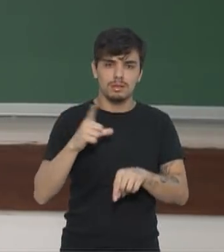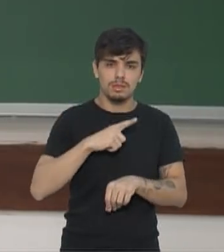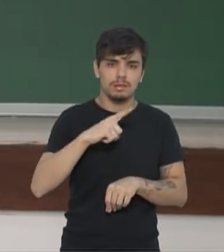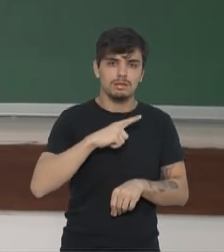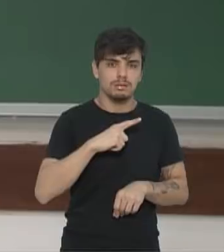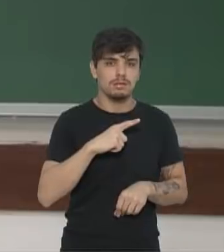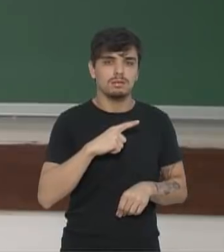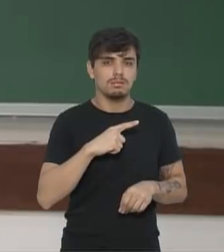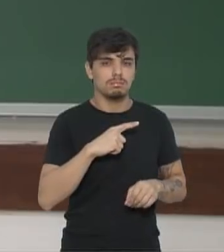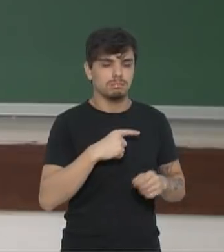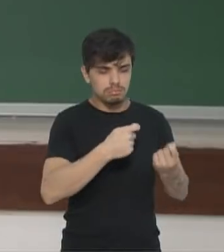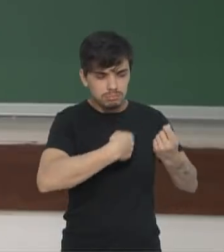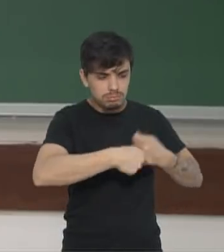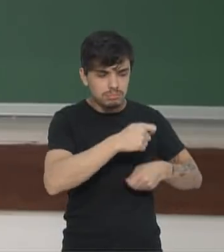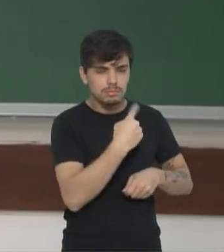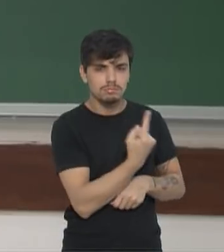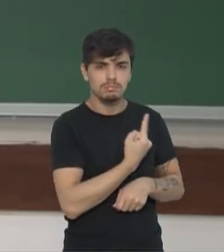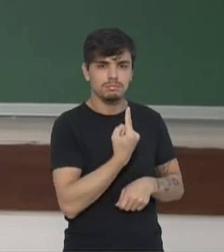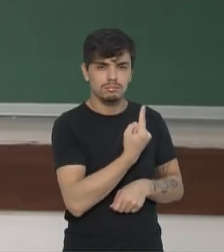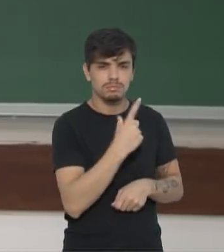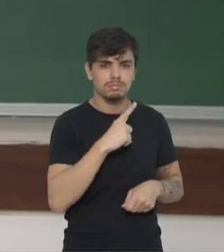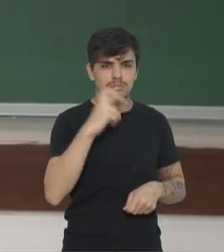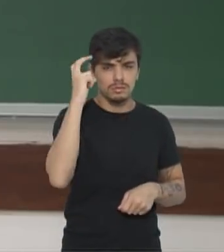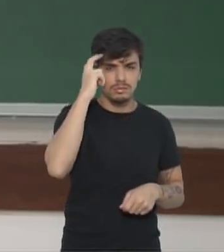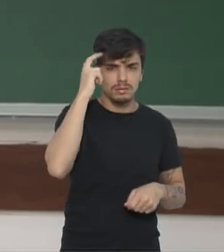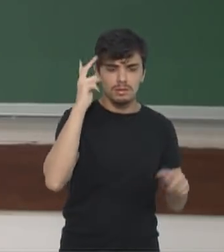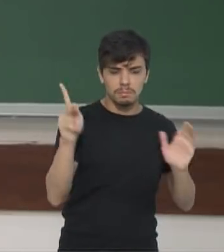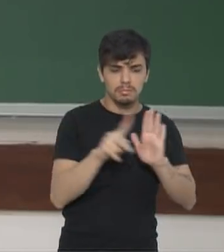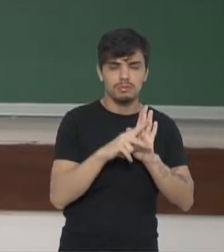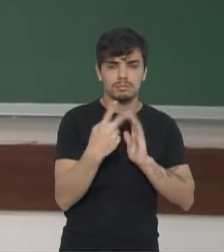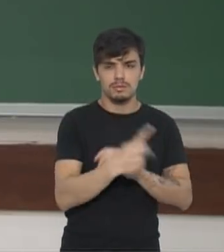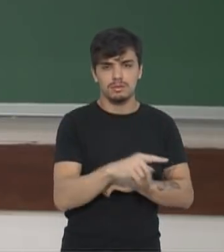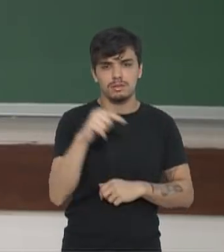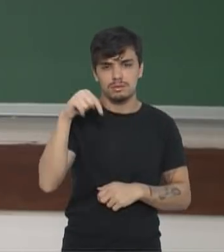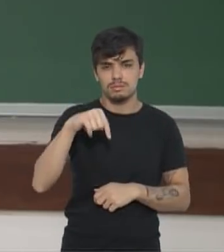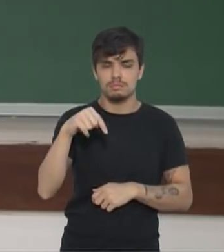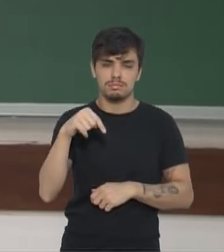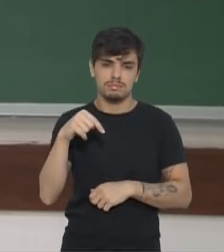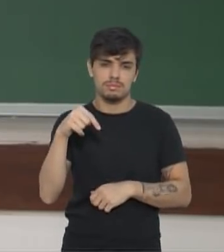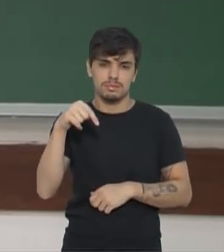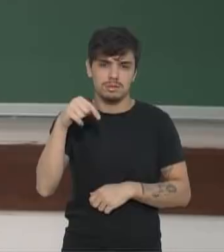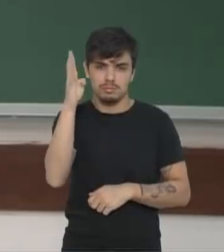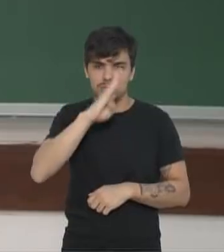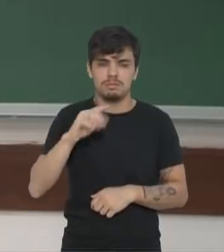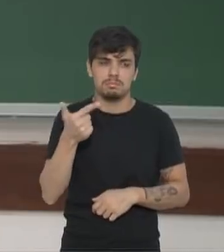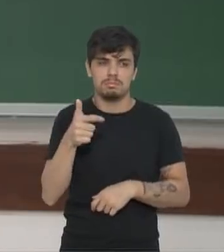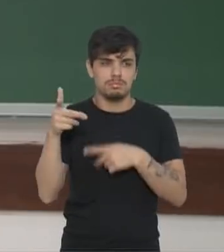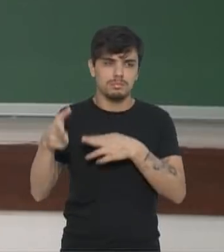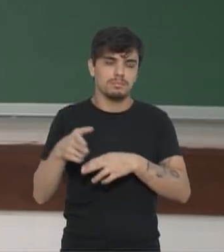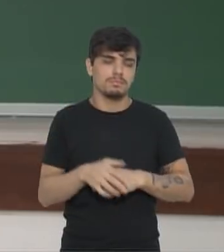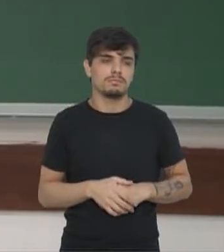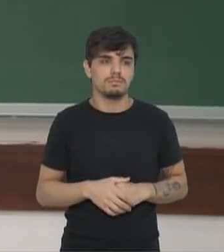espécie de uma autonomia, características culturais próprias deles, né? Nós não temos, pelo menos no Brasil, nada parecido.